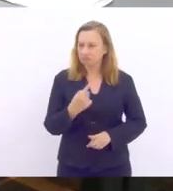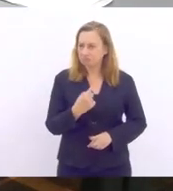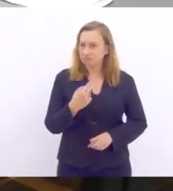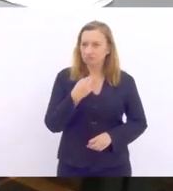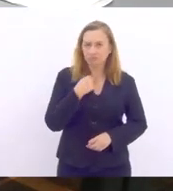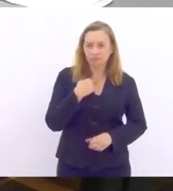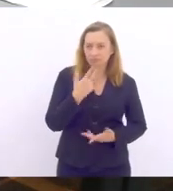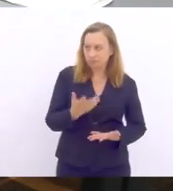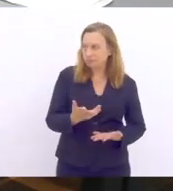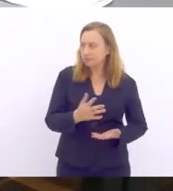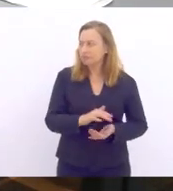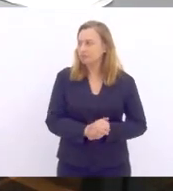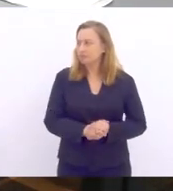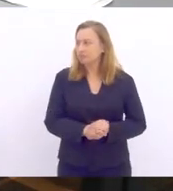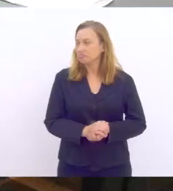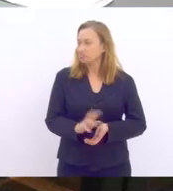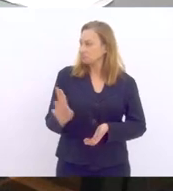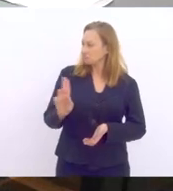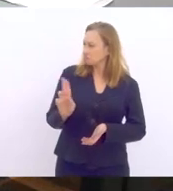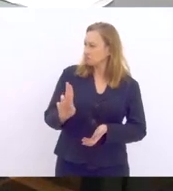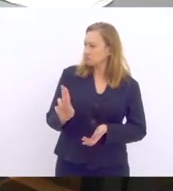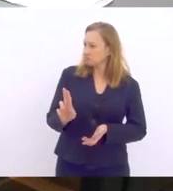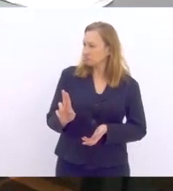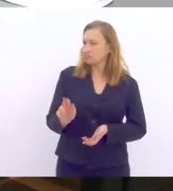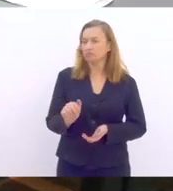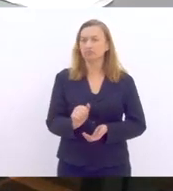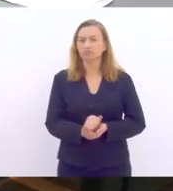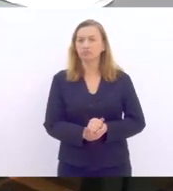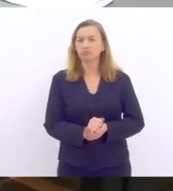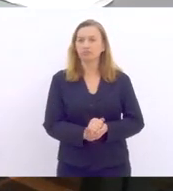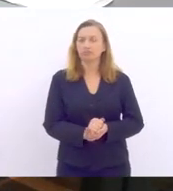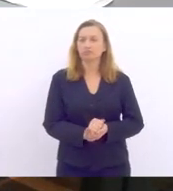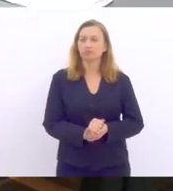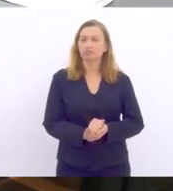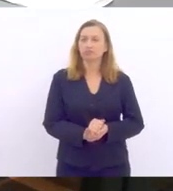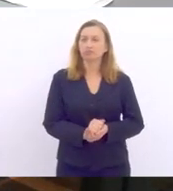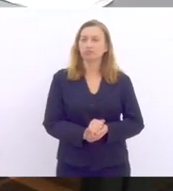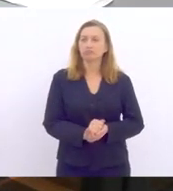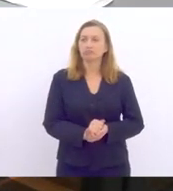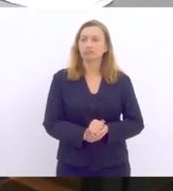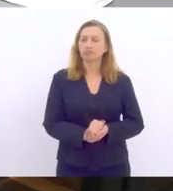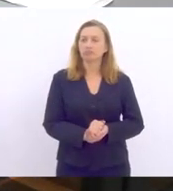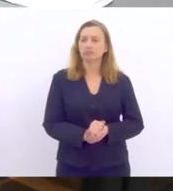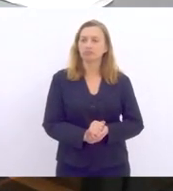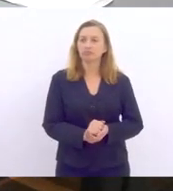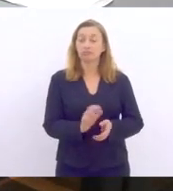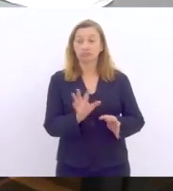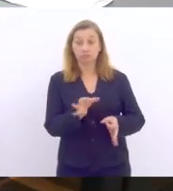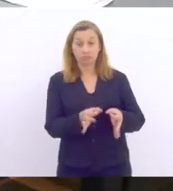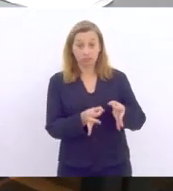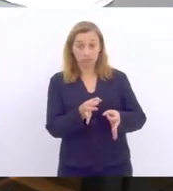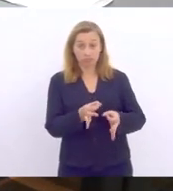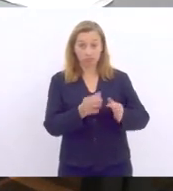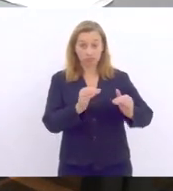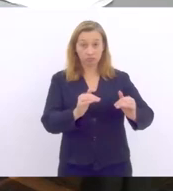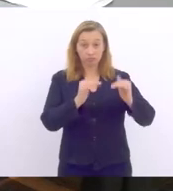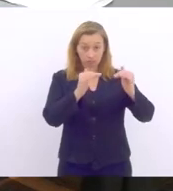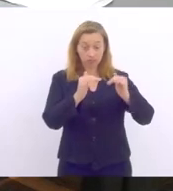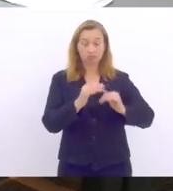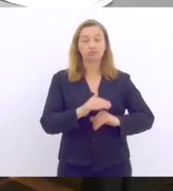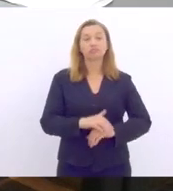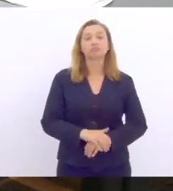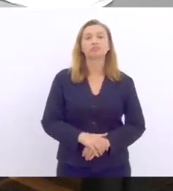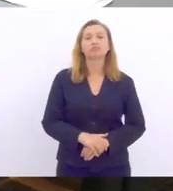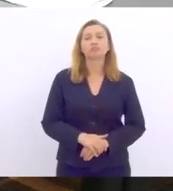e senhores, em nome de um bem maior, em nome de um bem jurídico superior,